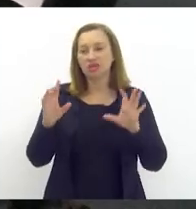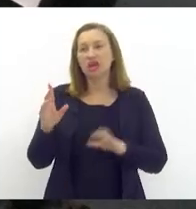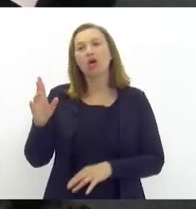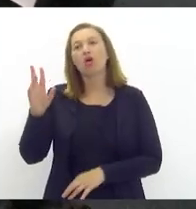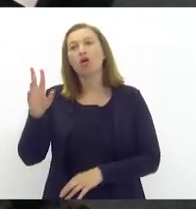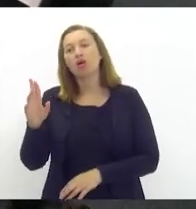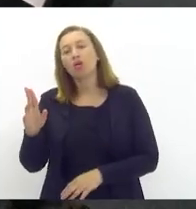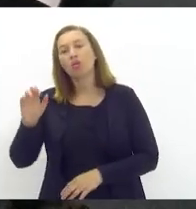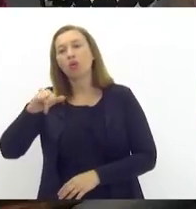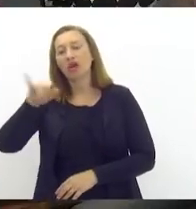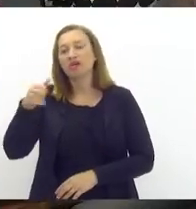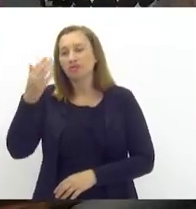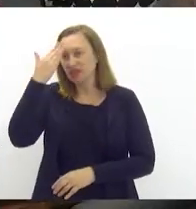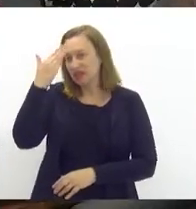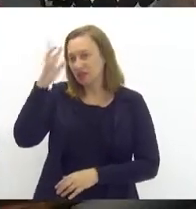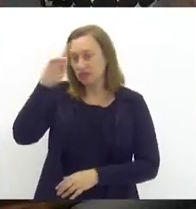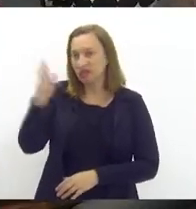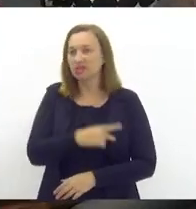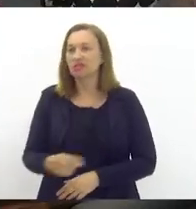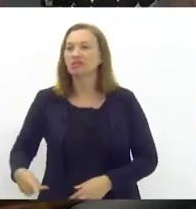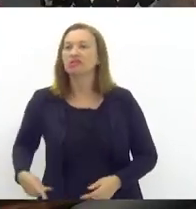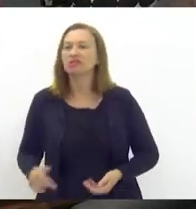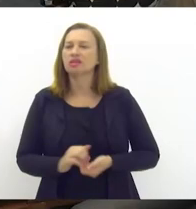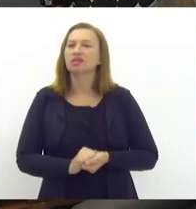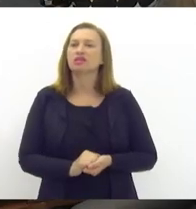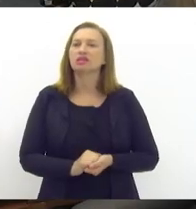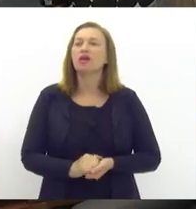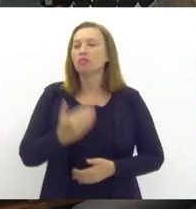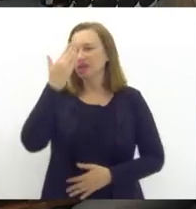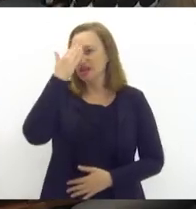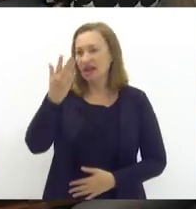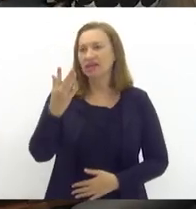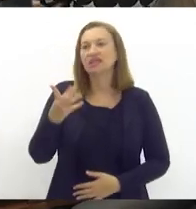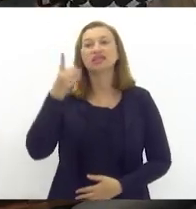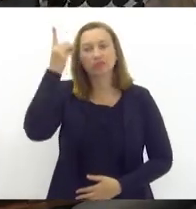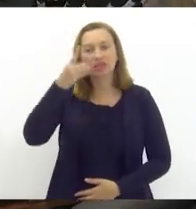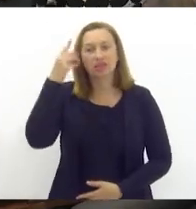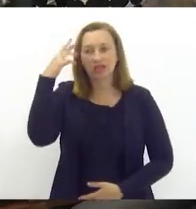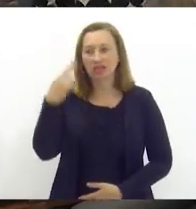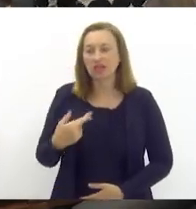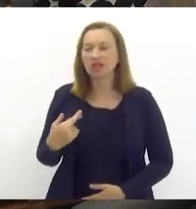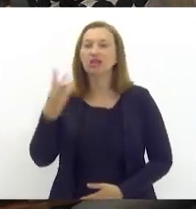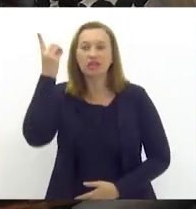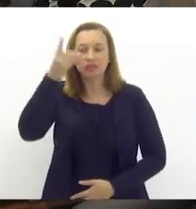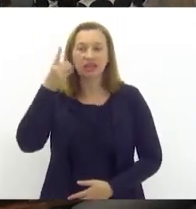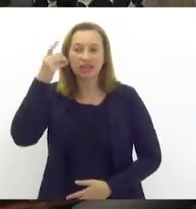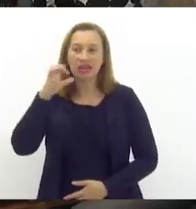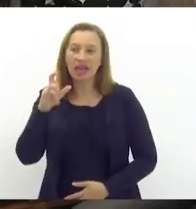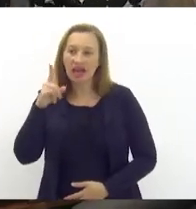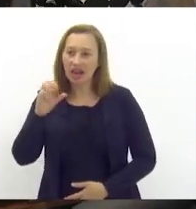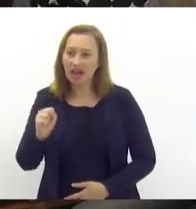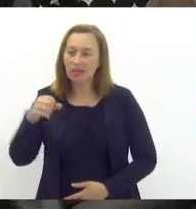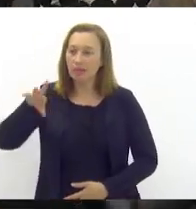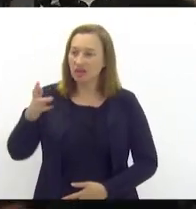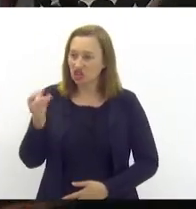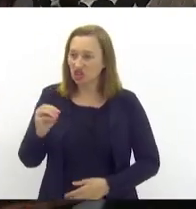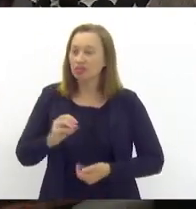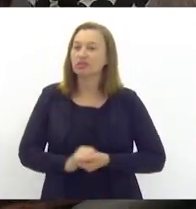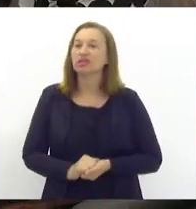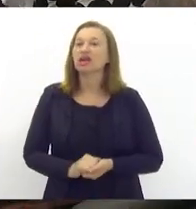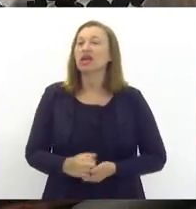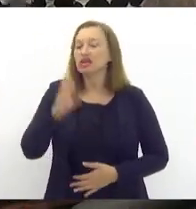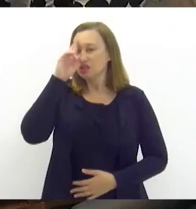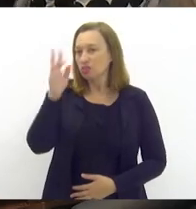Muito obrigada, senhora presidente. Deputada, obrigado, deputada Renata. Deputada Carla Machado.